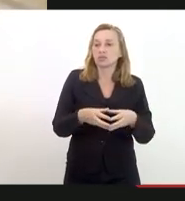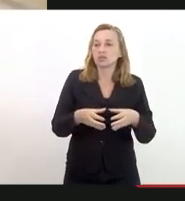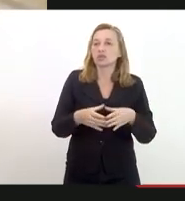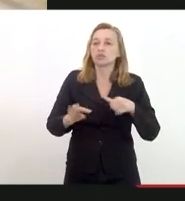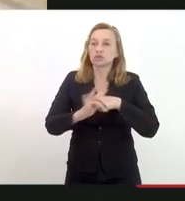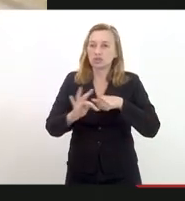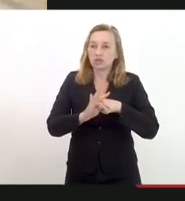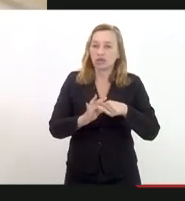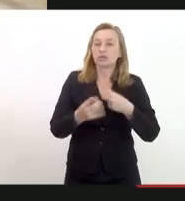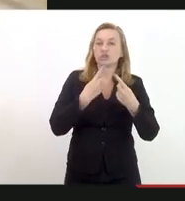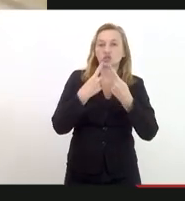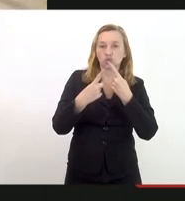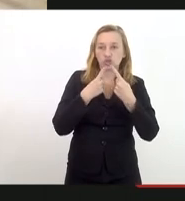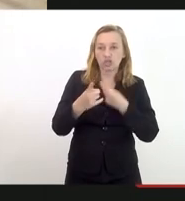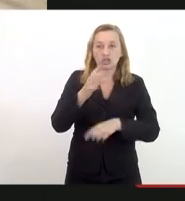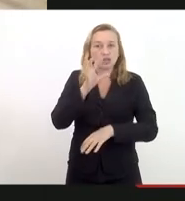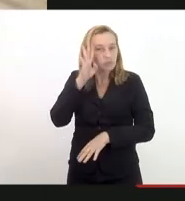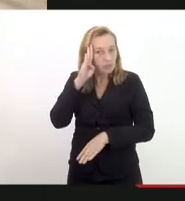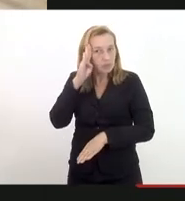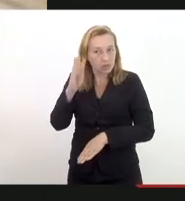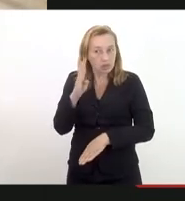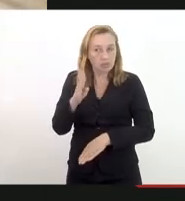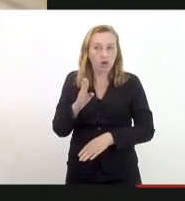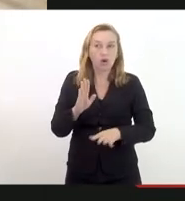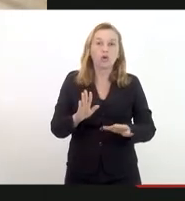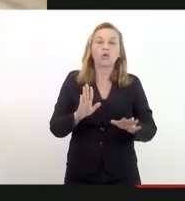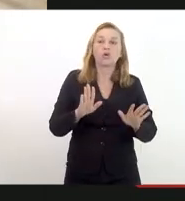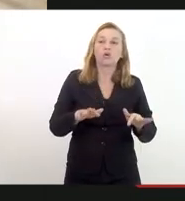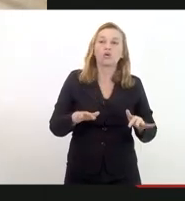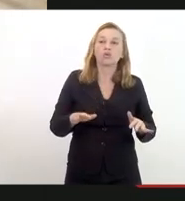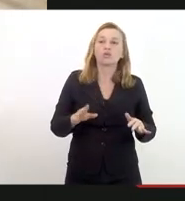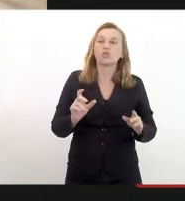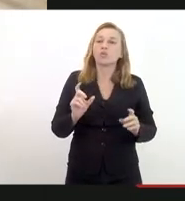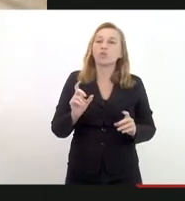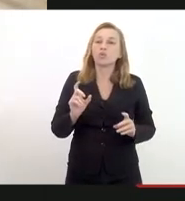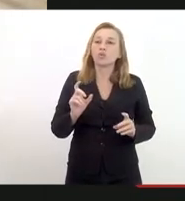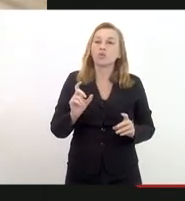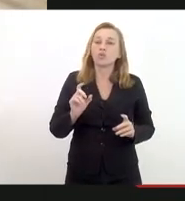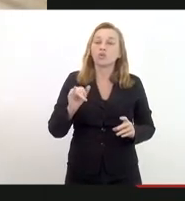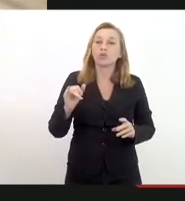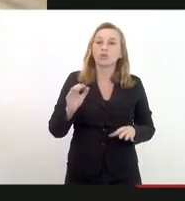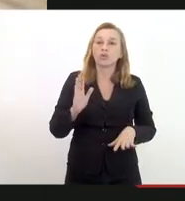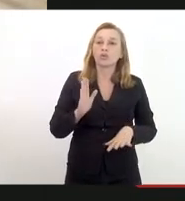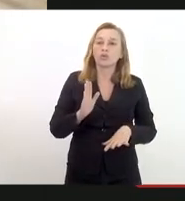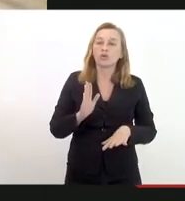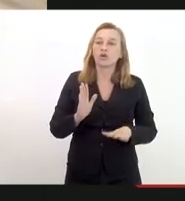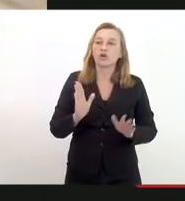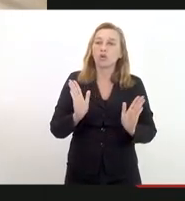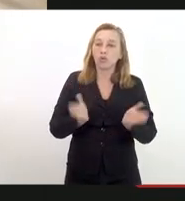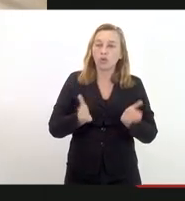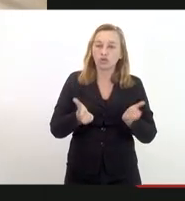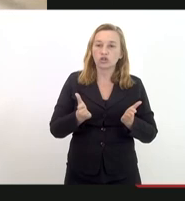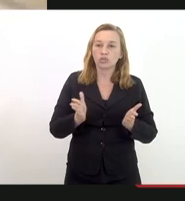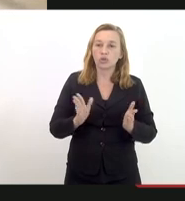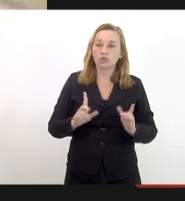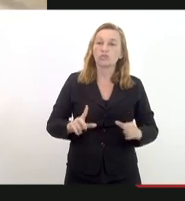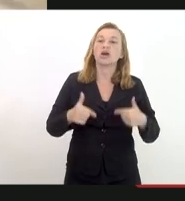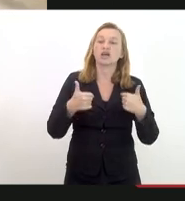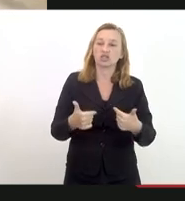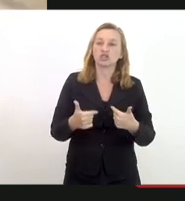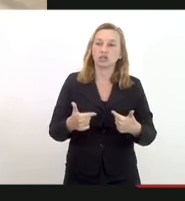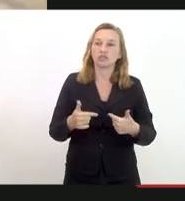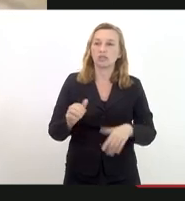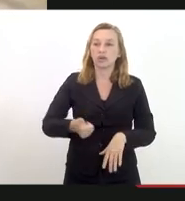discussão específica sobre que equipamentos hoje são necessários para fazer, estou falando em termos de internação hospitalar,